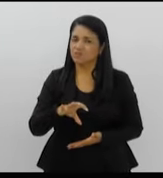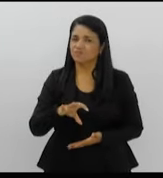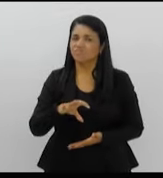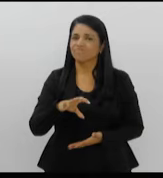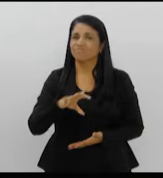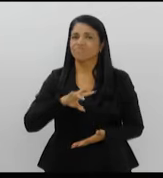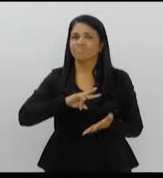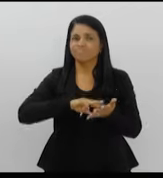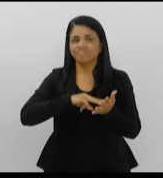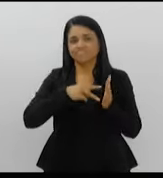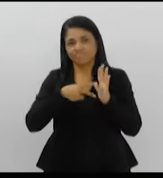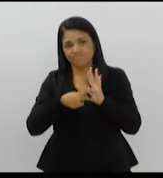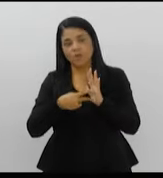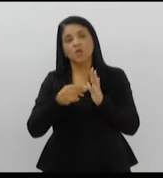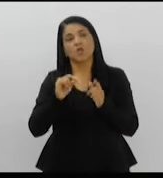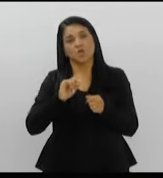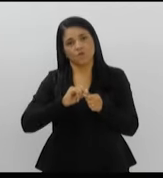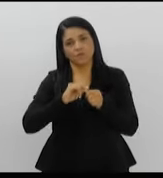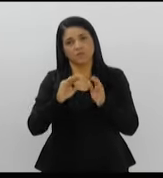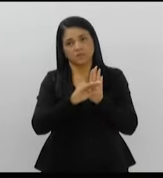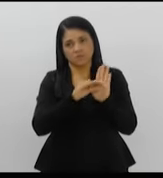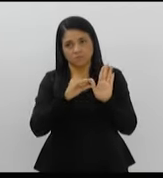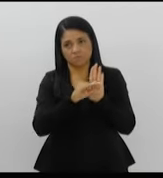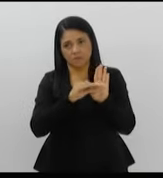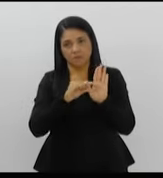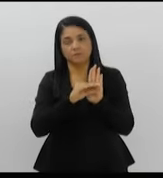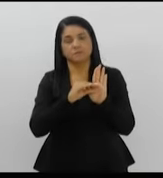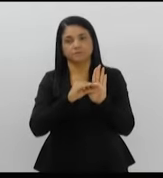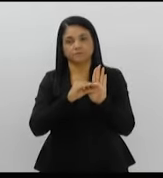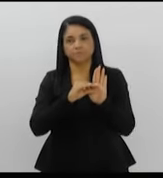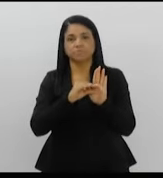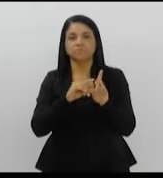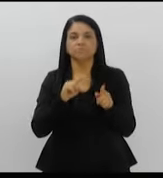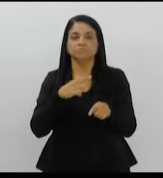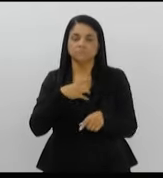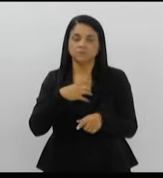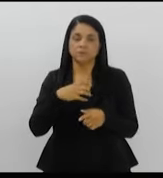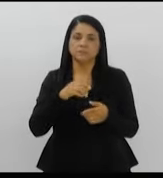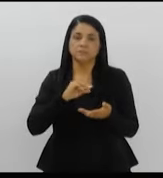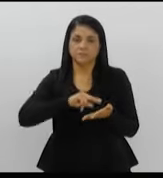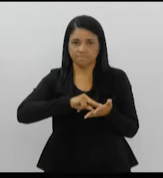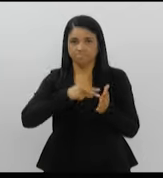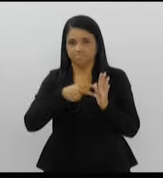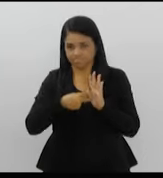fiz as emendas, e nesse sentido é que eu acho que